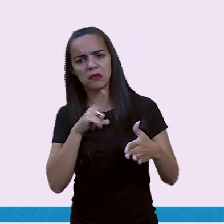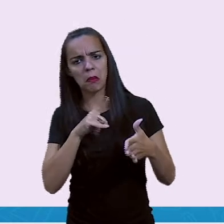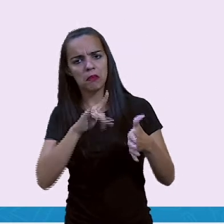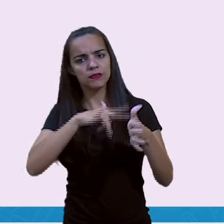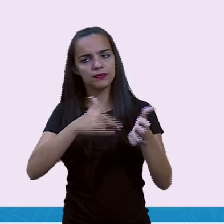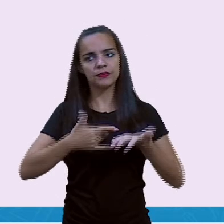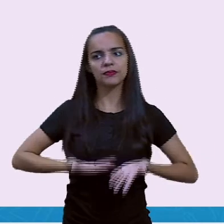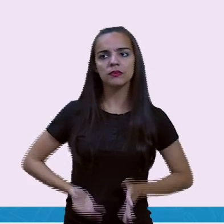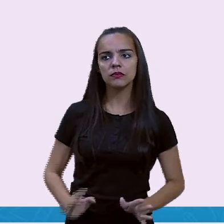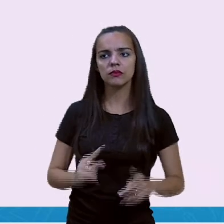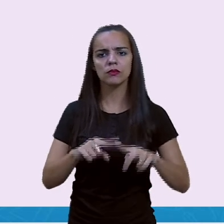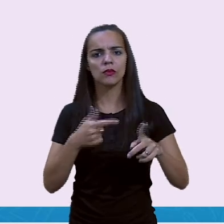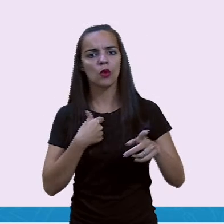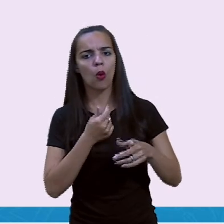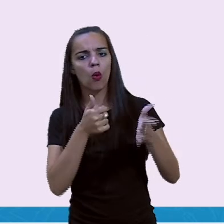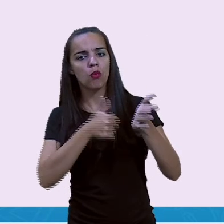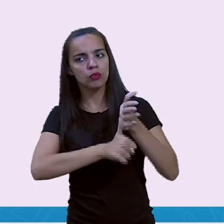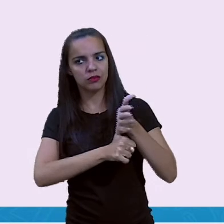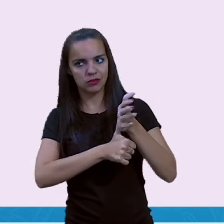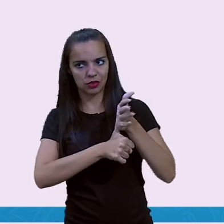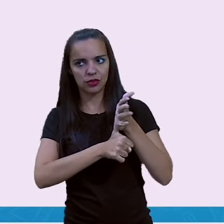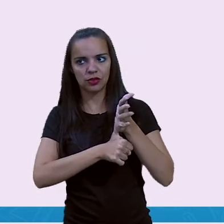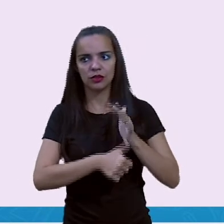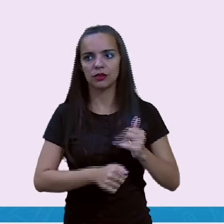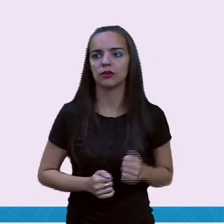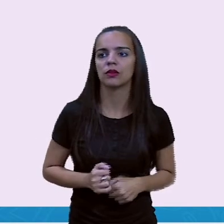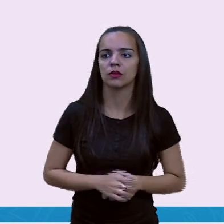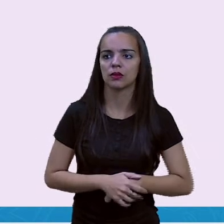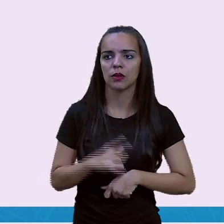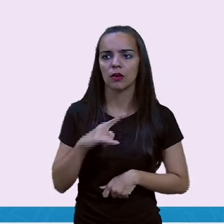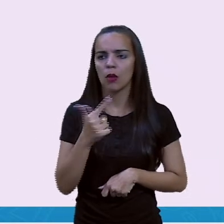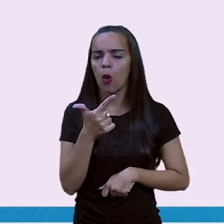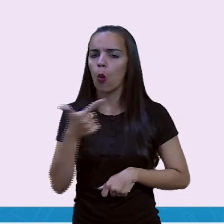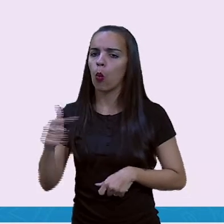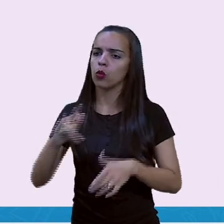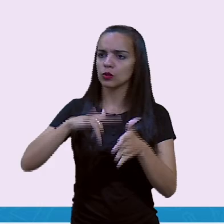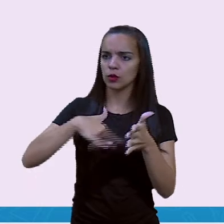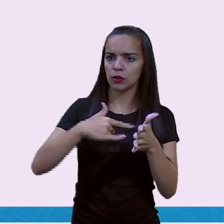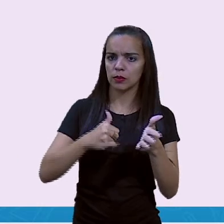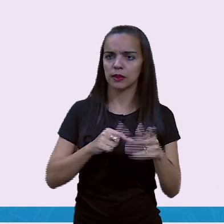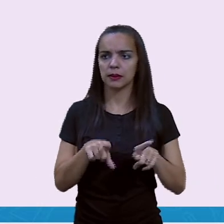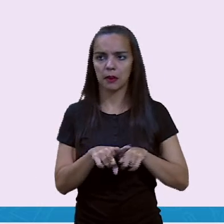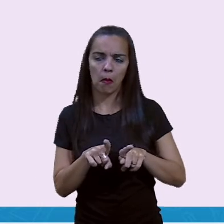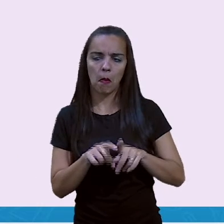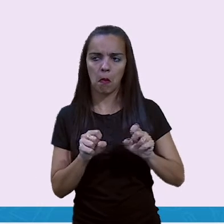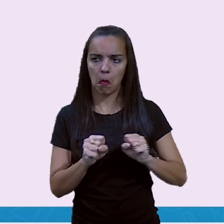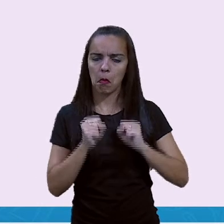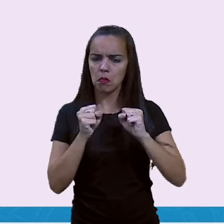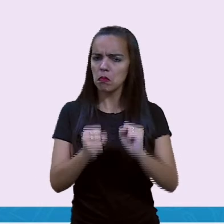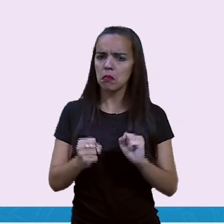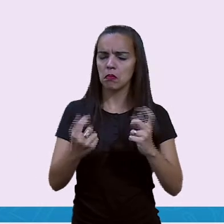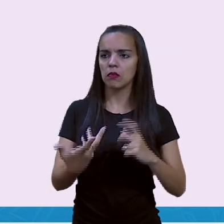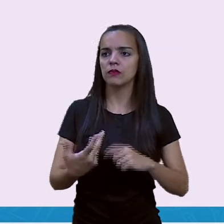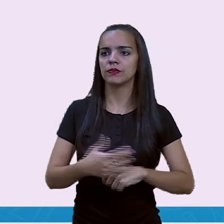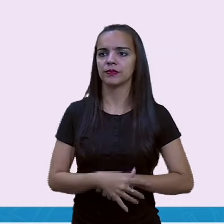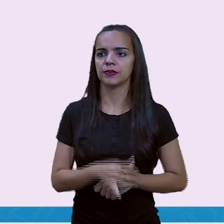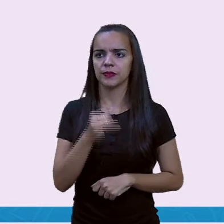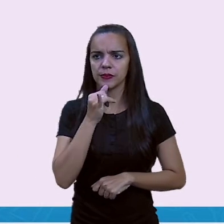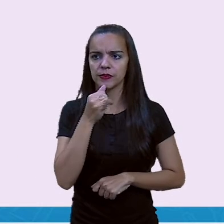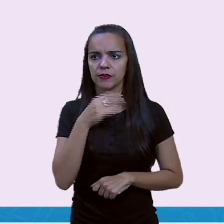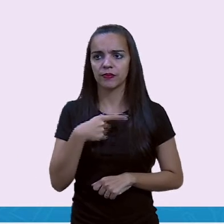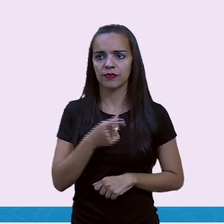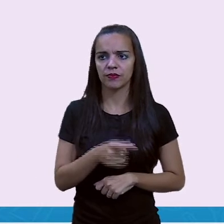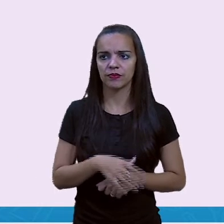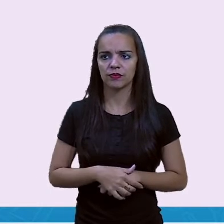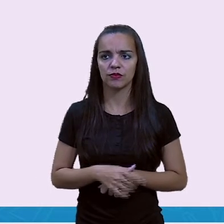pode preencher mesmo de cabeça ou utilizar algum outro documento. Eu perguntei o nome,